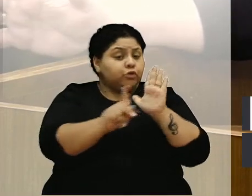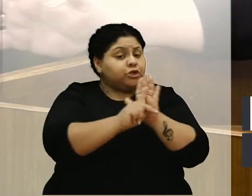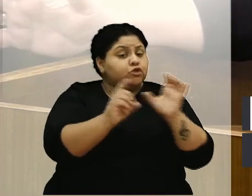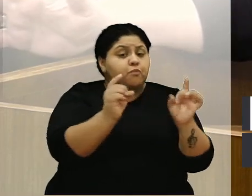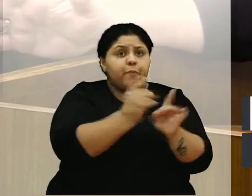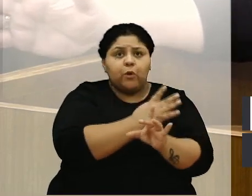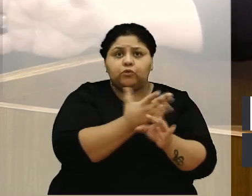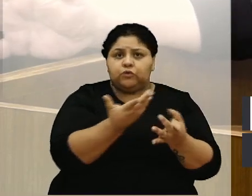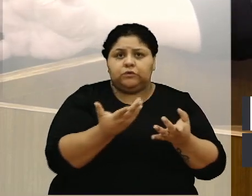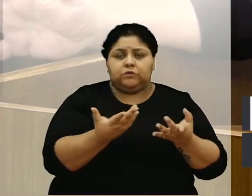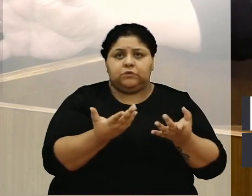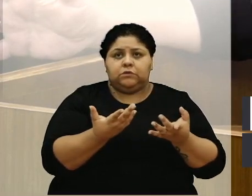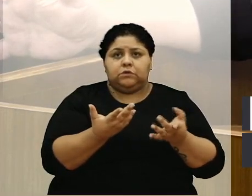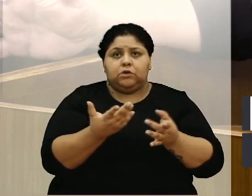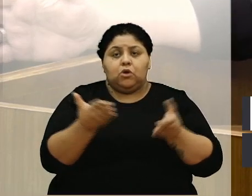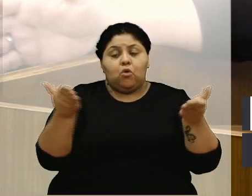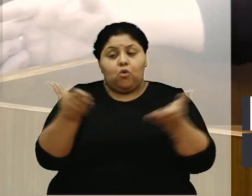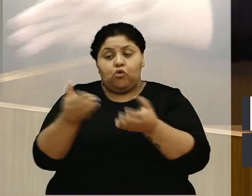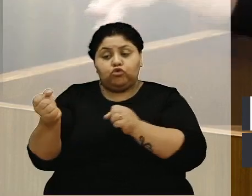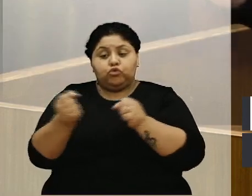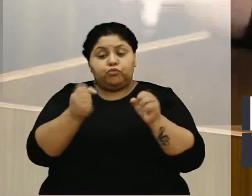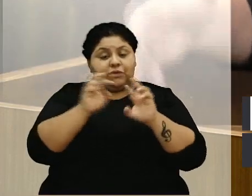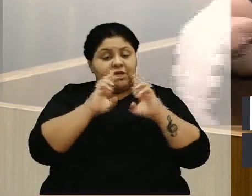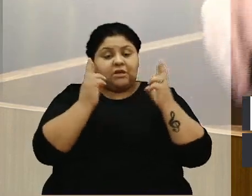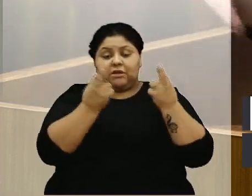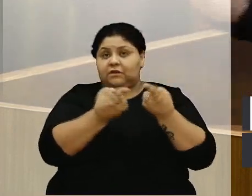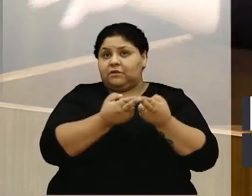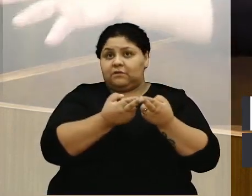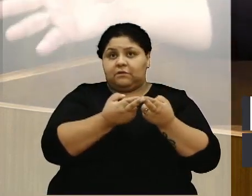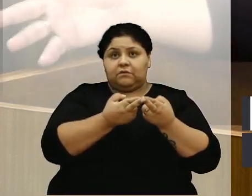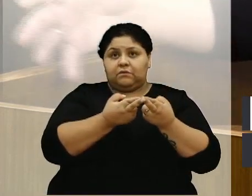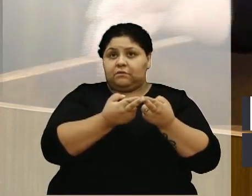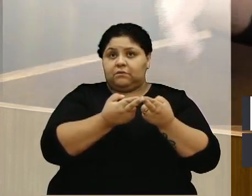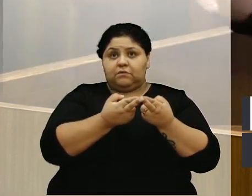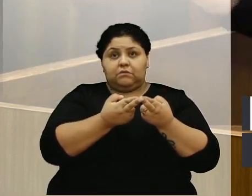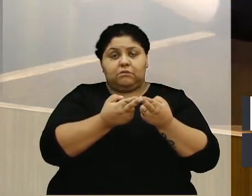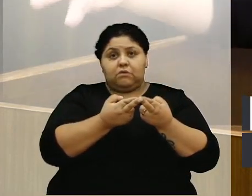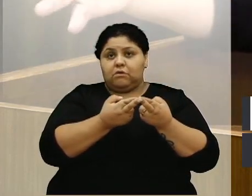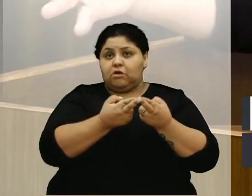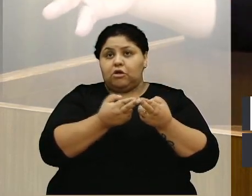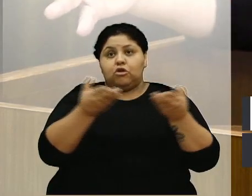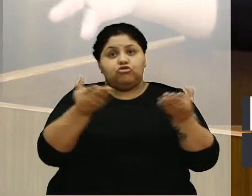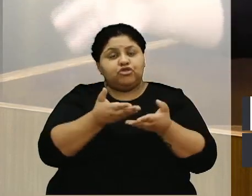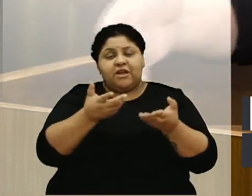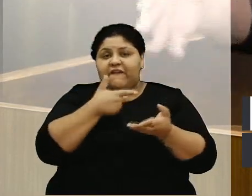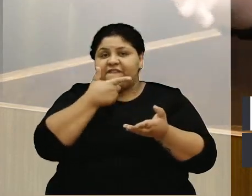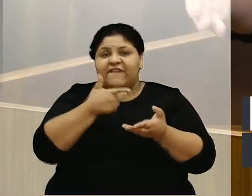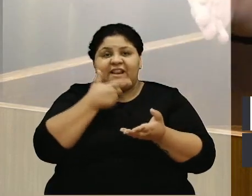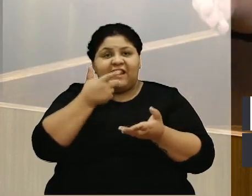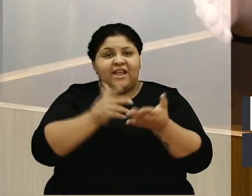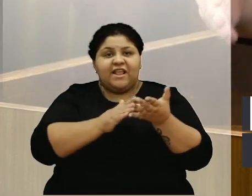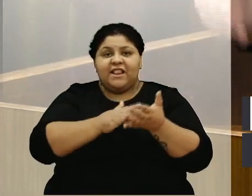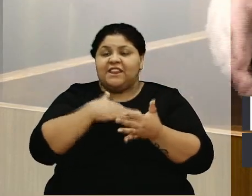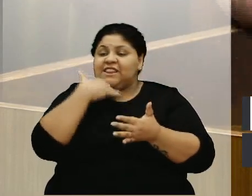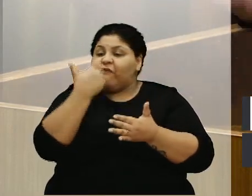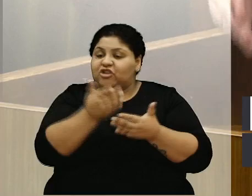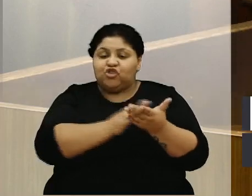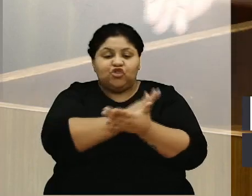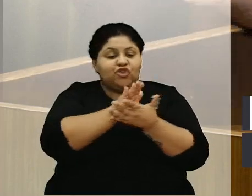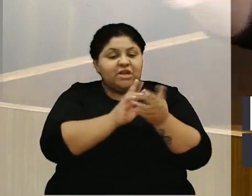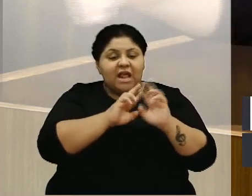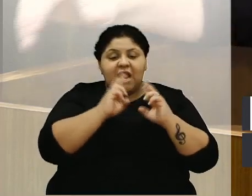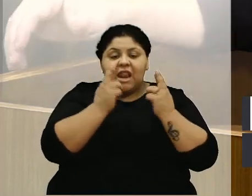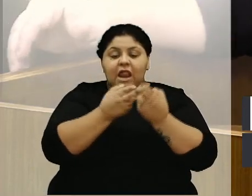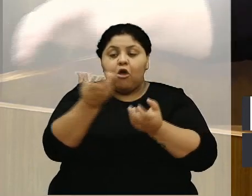Então hoje, se eu puder ir até essa reunião, porque até agora não foram produtivas, eu já falei isso, eu vou exigir que